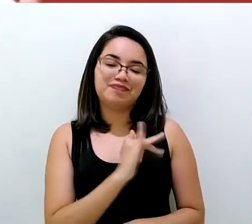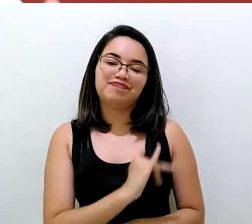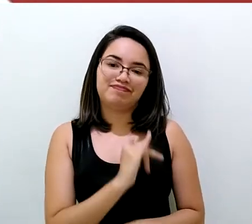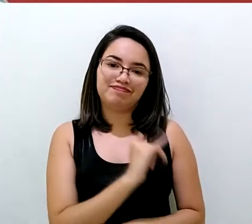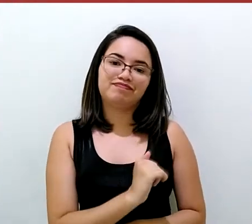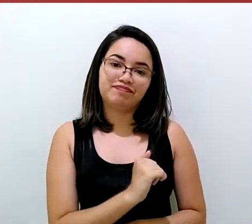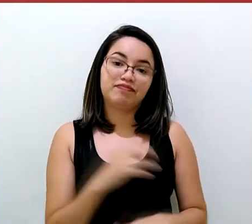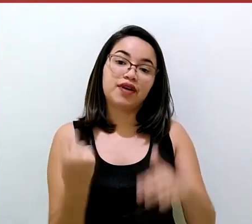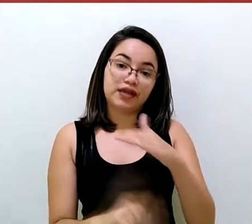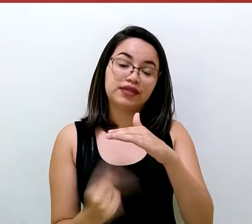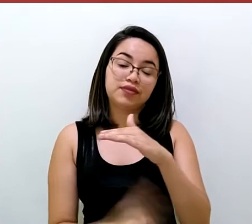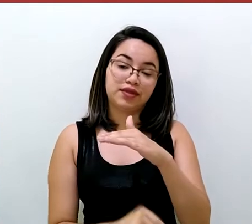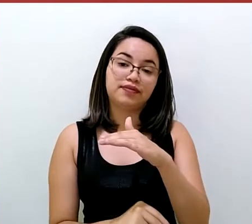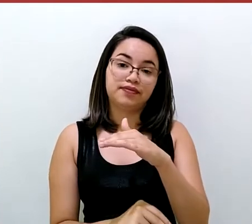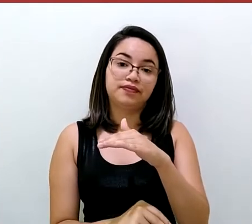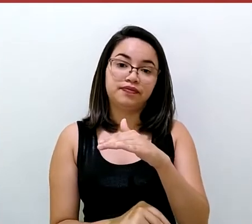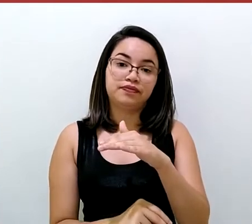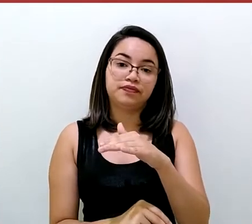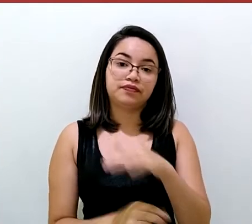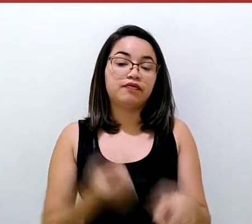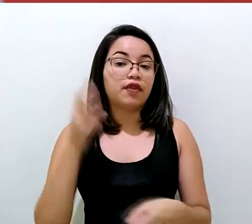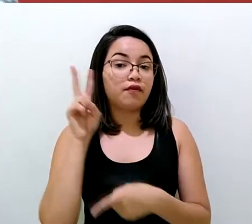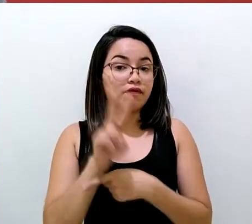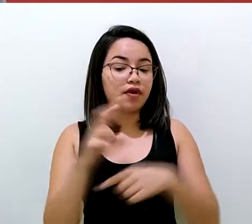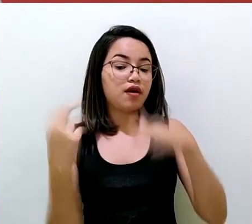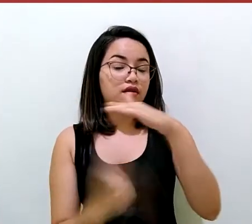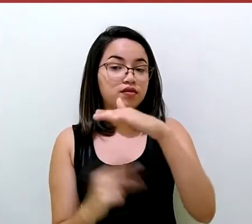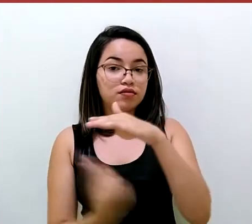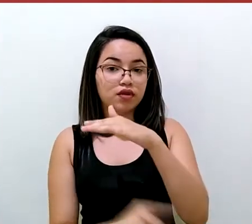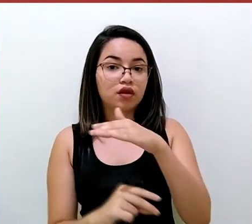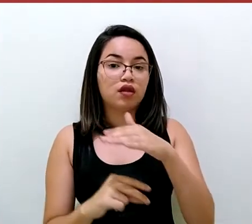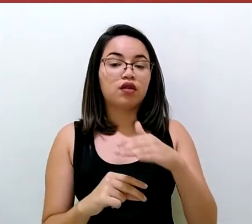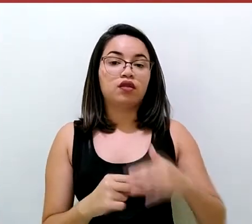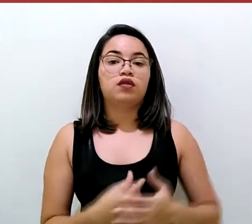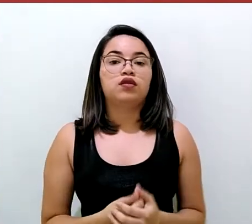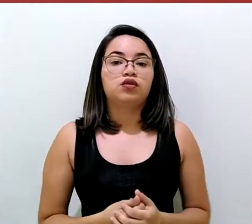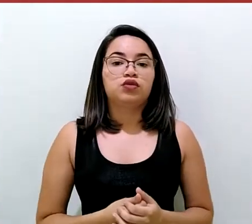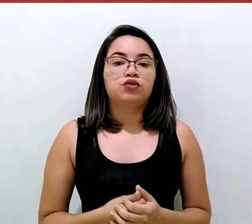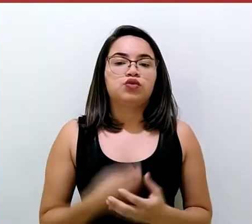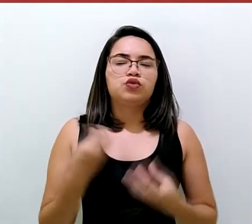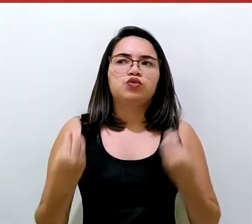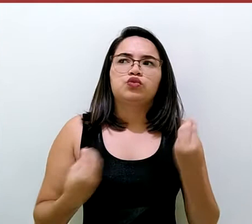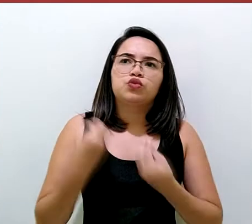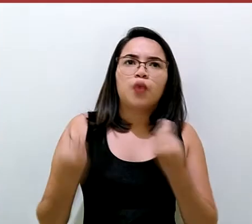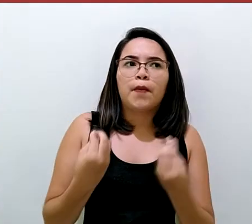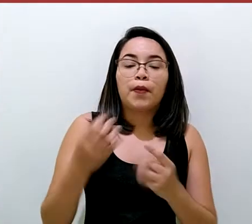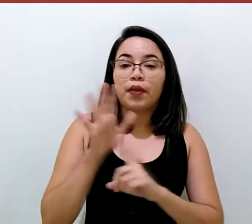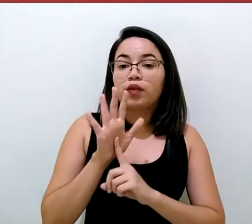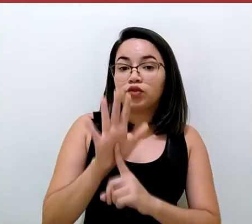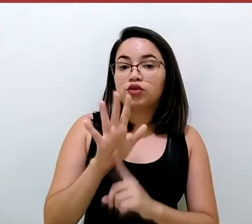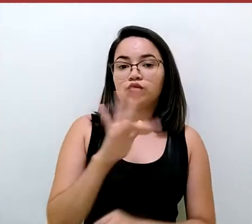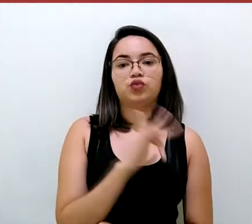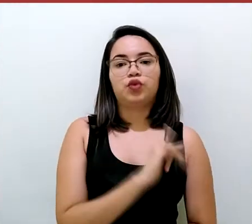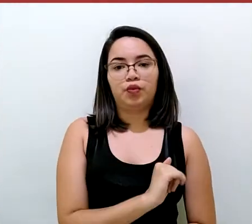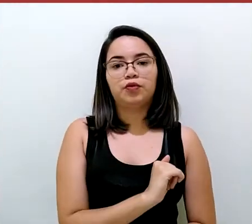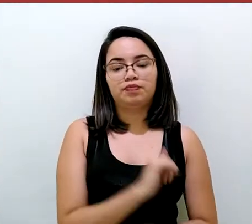a amar a disciplina, a ver a disciplina, o castigo, como uma